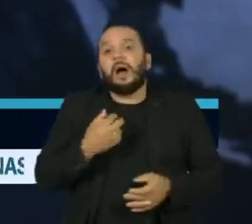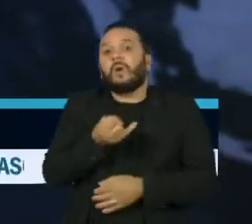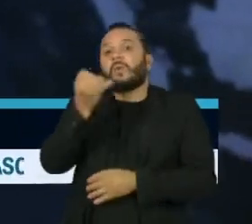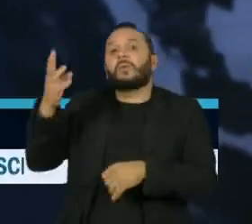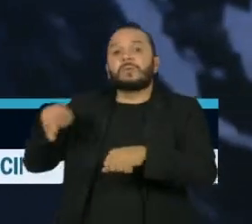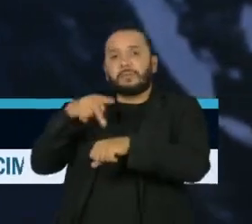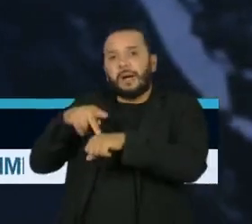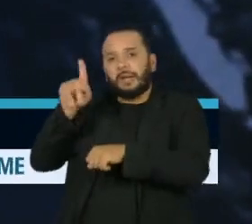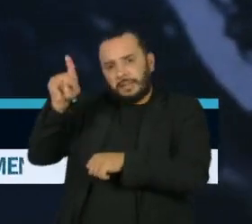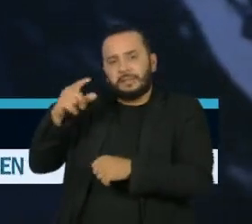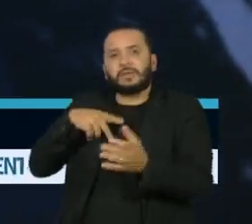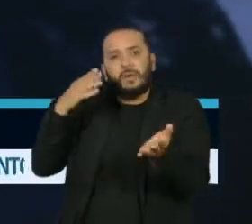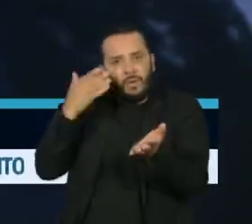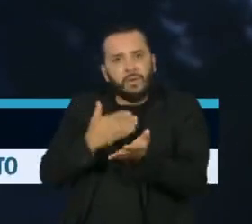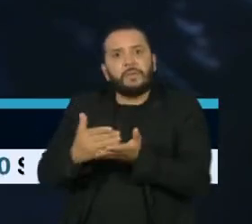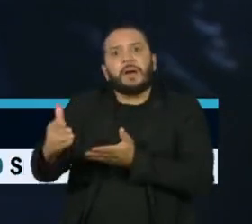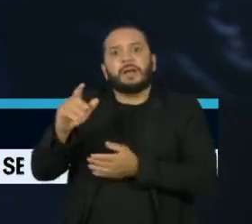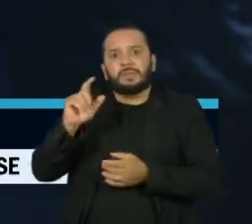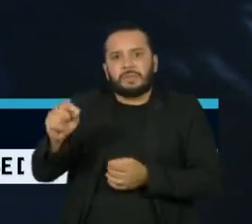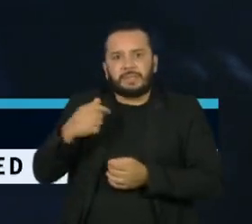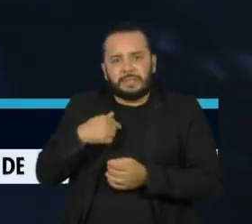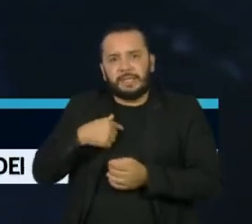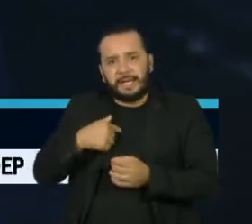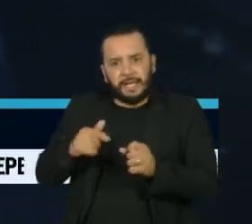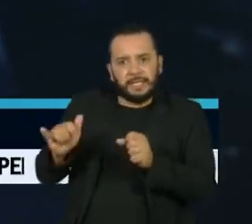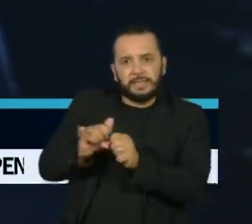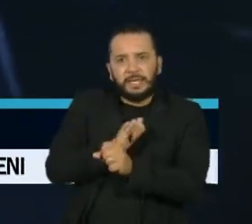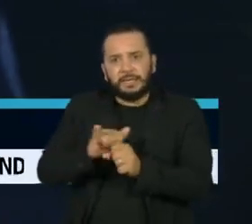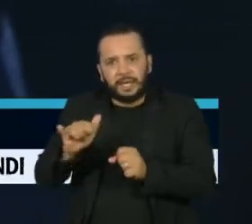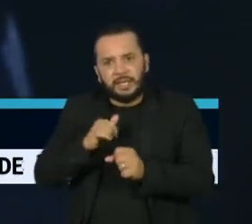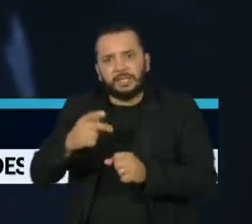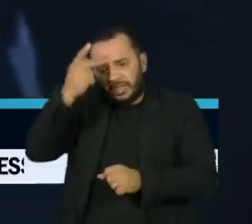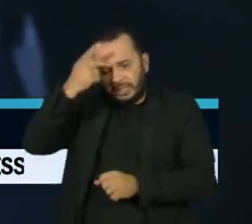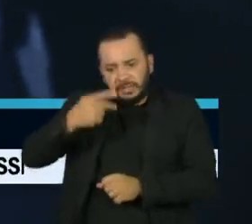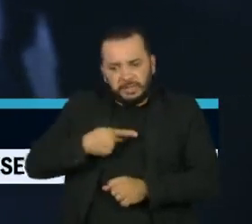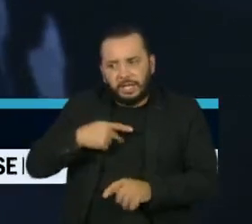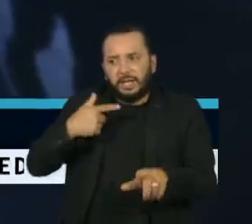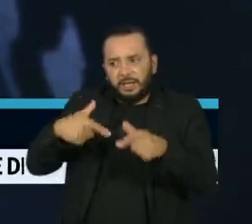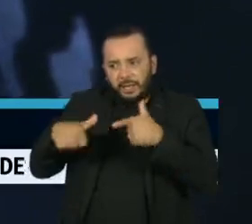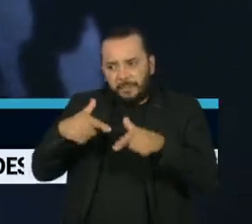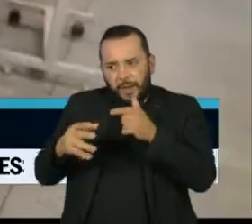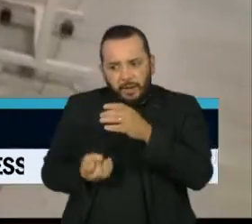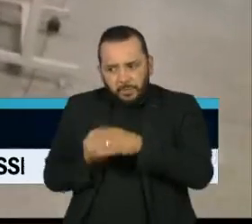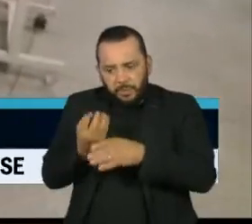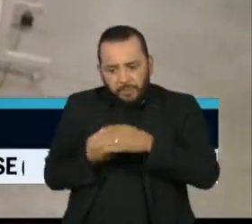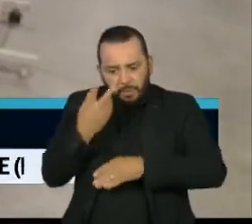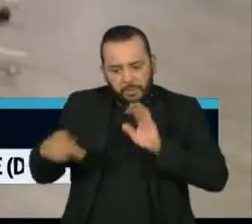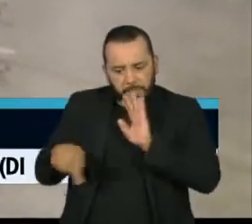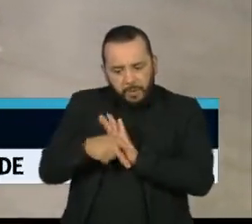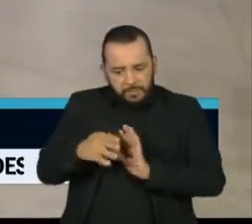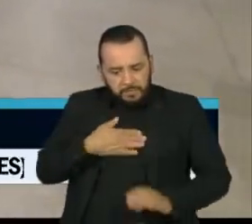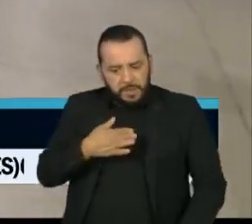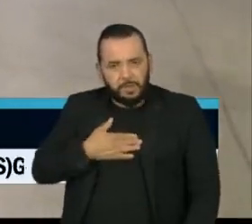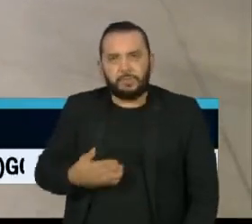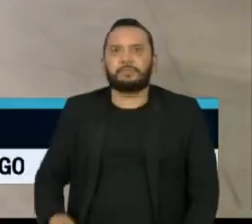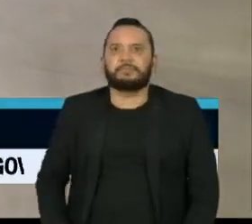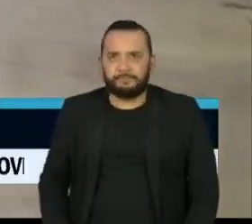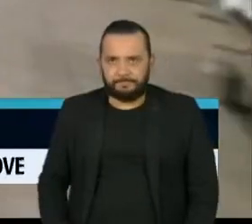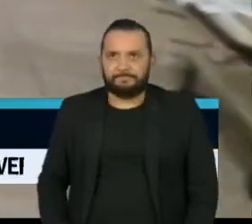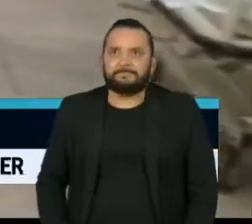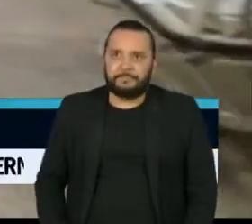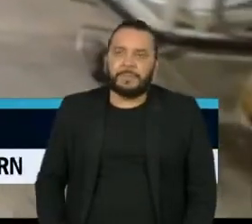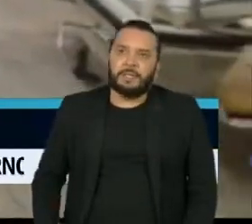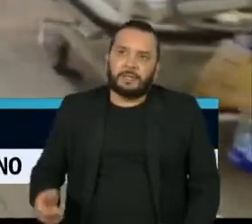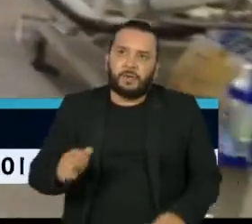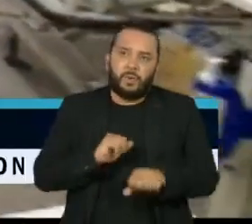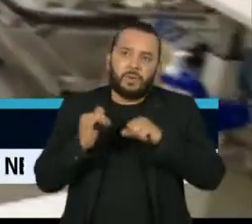um movimento rumo à autossuficiência, ou pelo menos diversificação de fornecedores. O abre e fecha